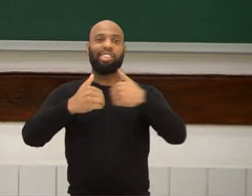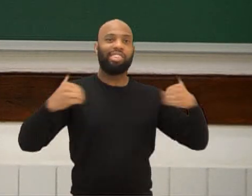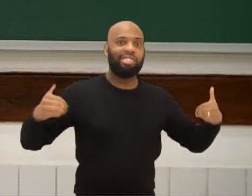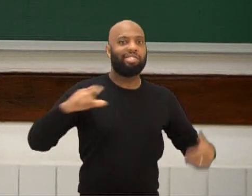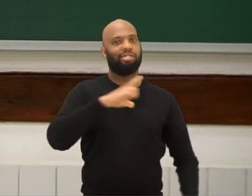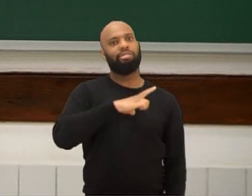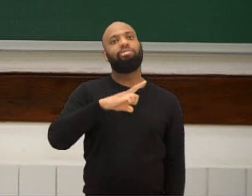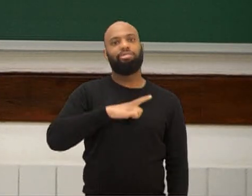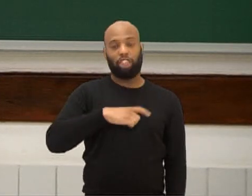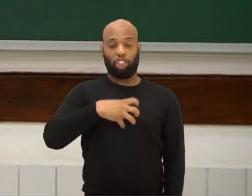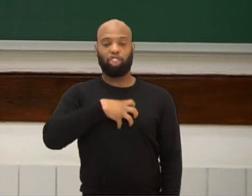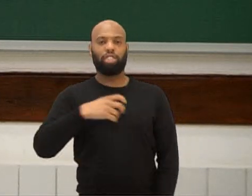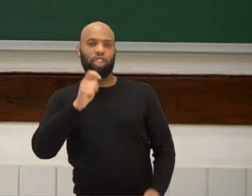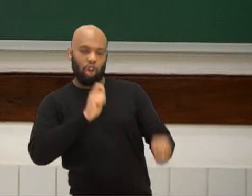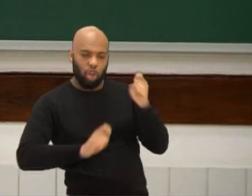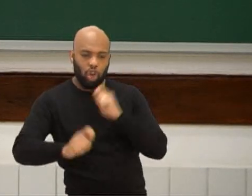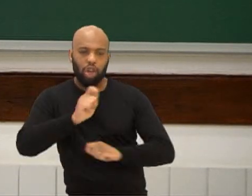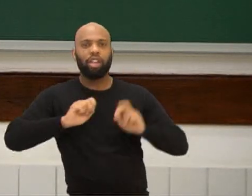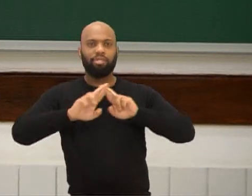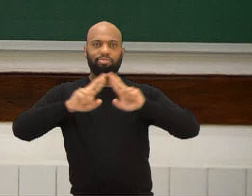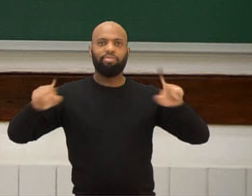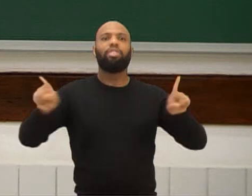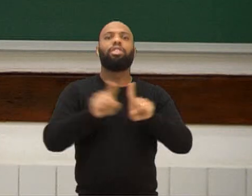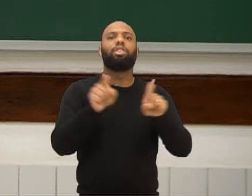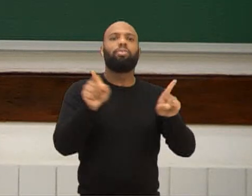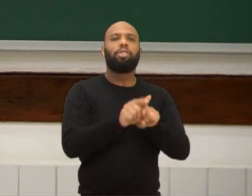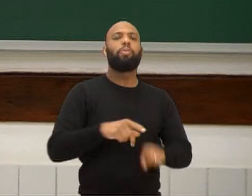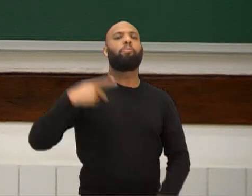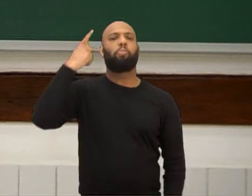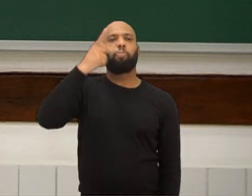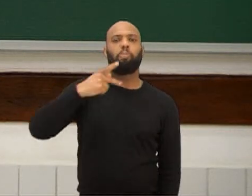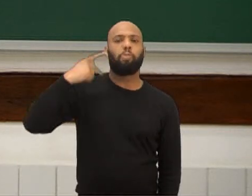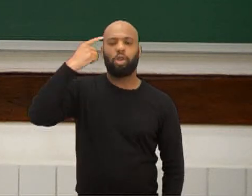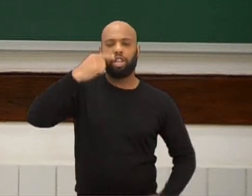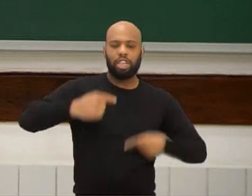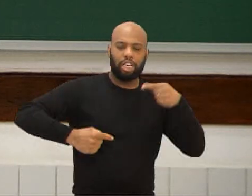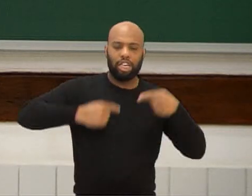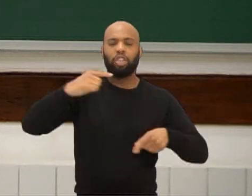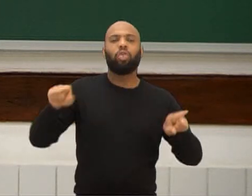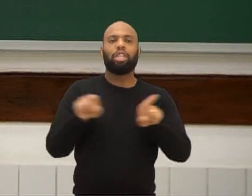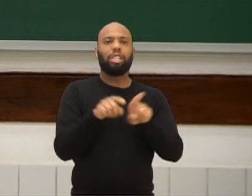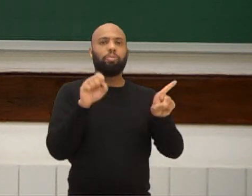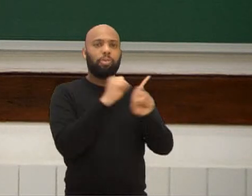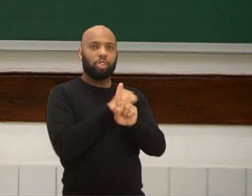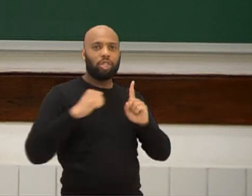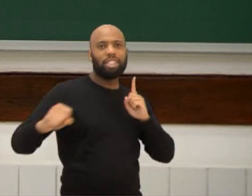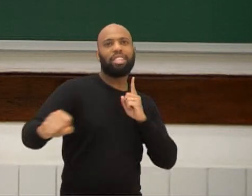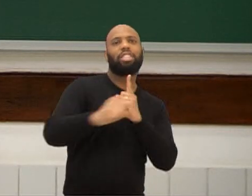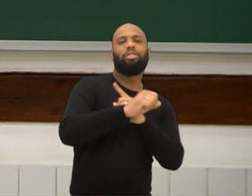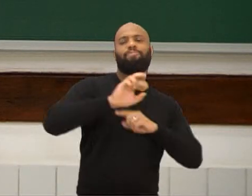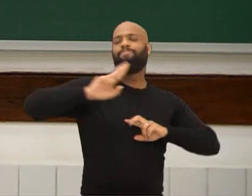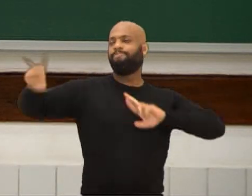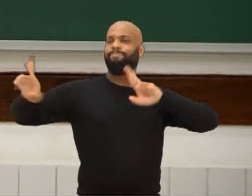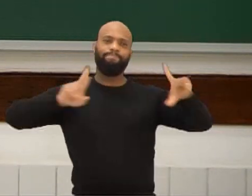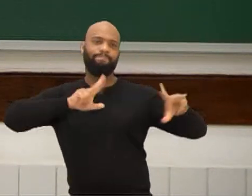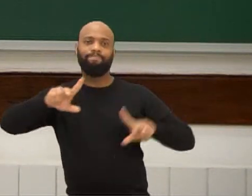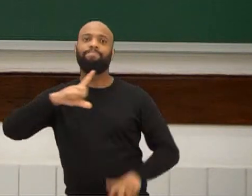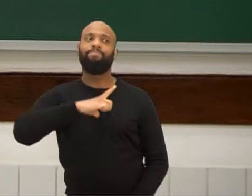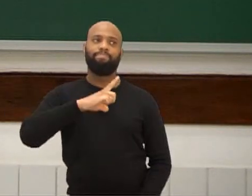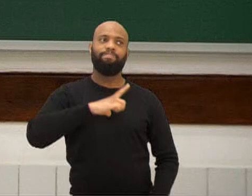ideais econômicos, políticos, sociais tão diversos estavam